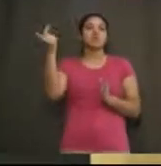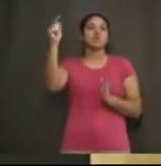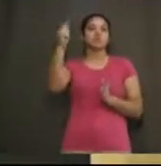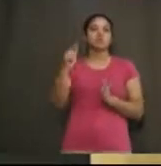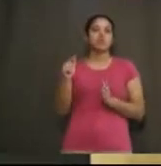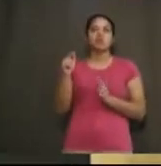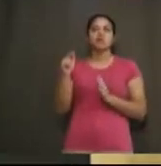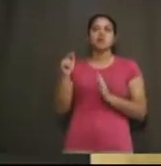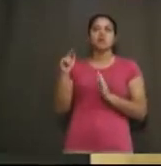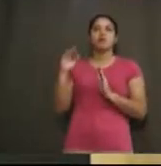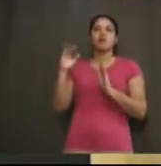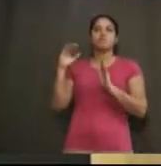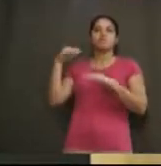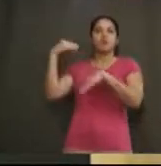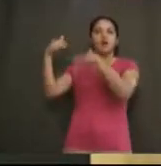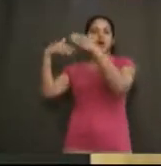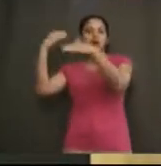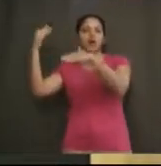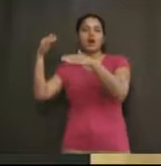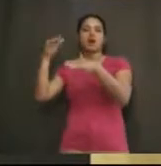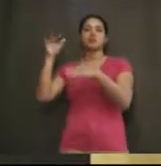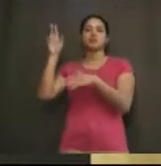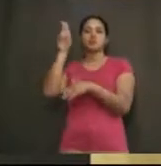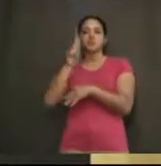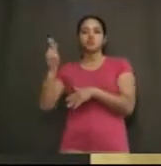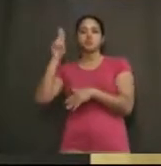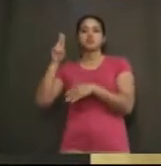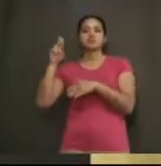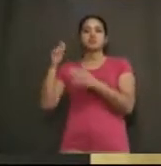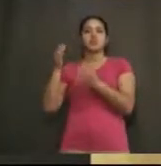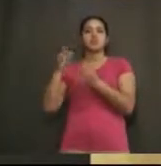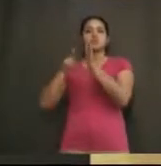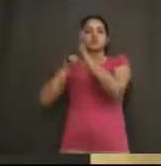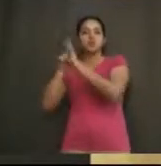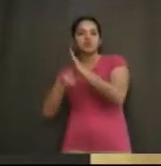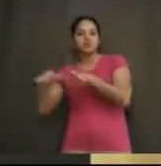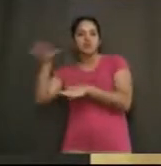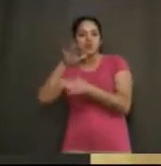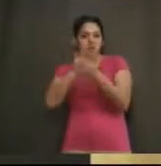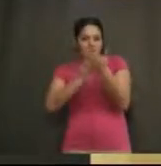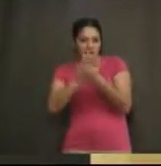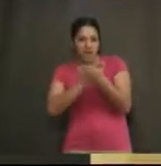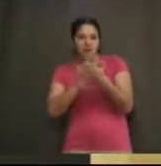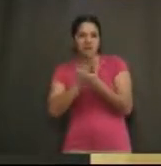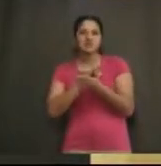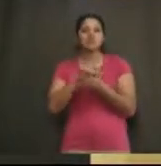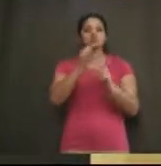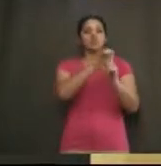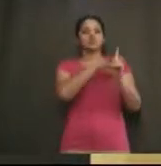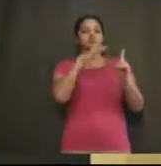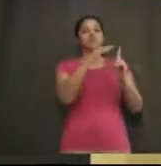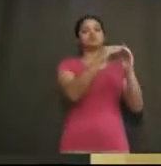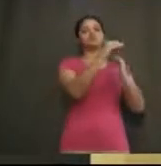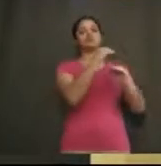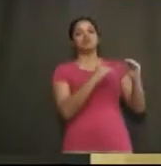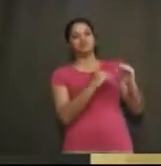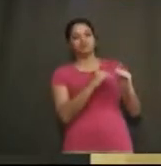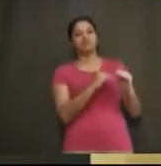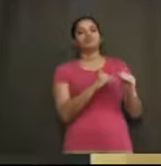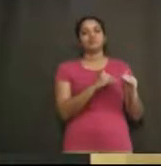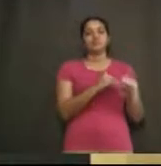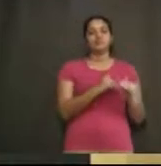de vista civilizatório, não fossem as instituições universitárias que sempre foram vanguarda nas